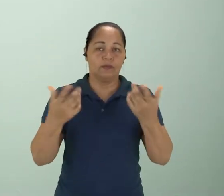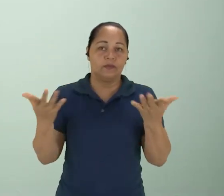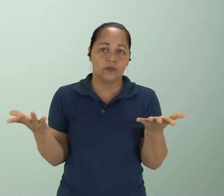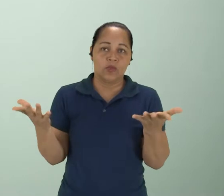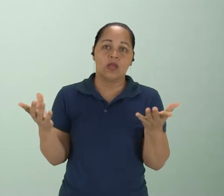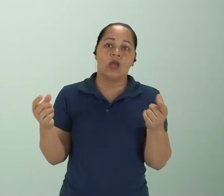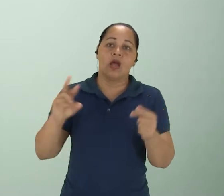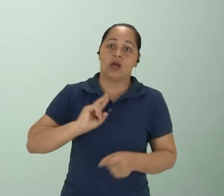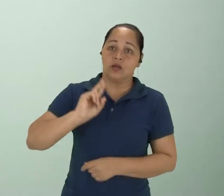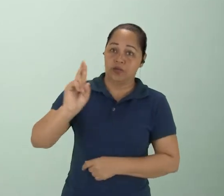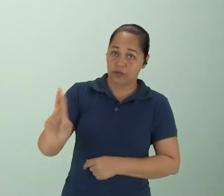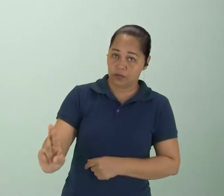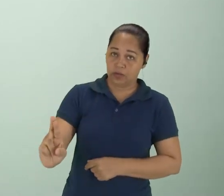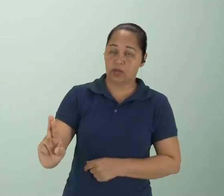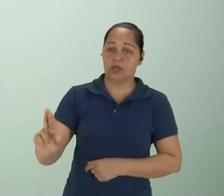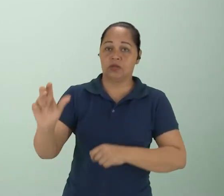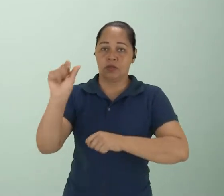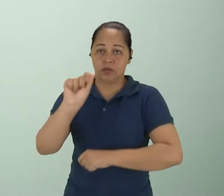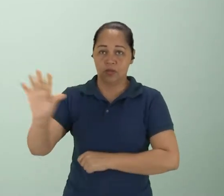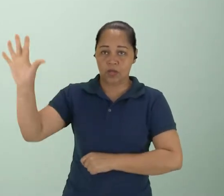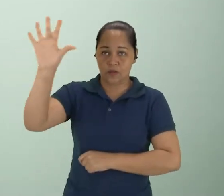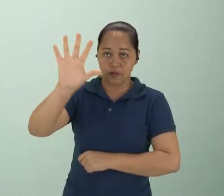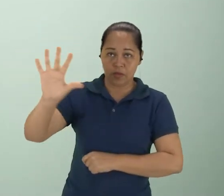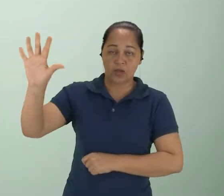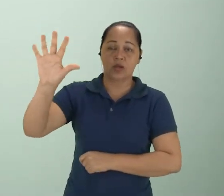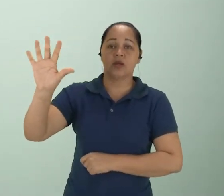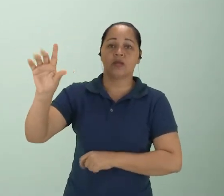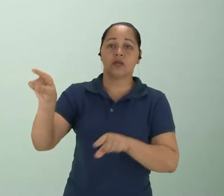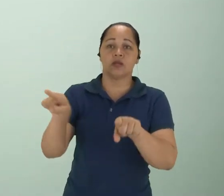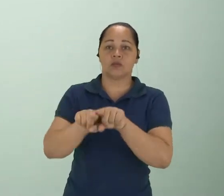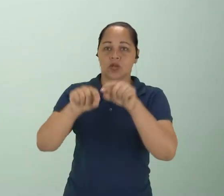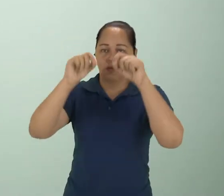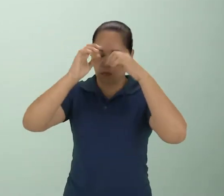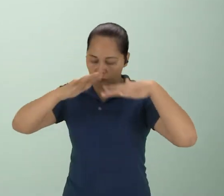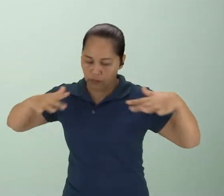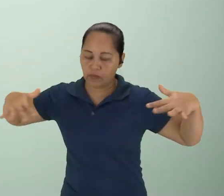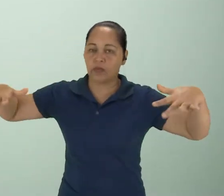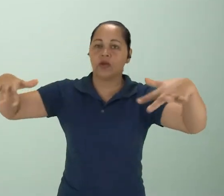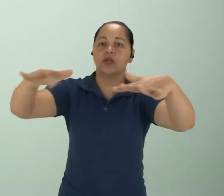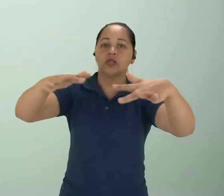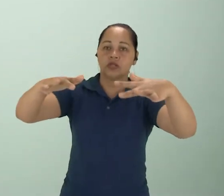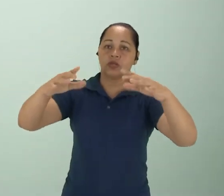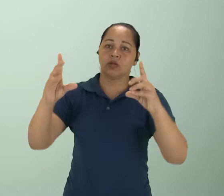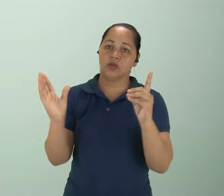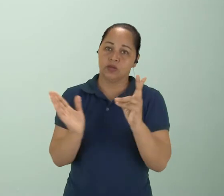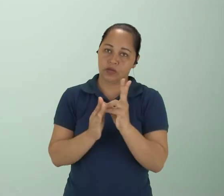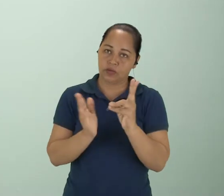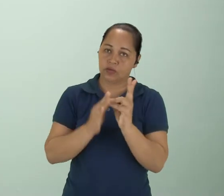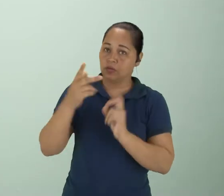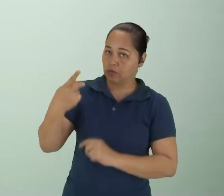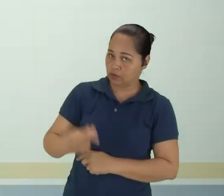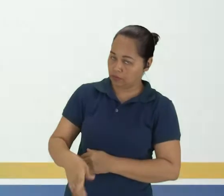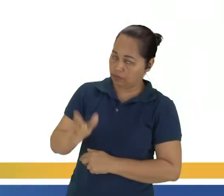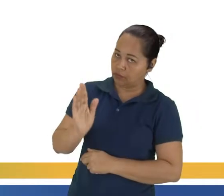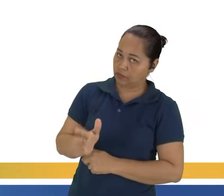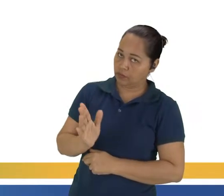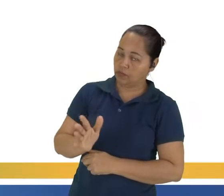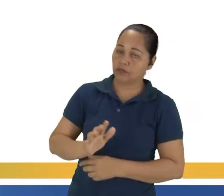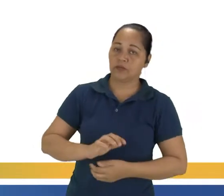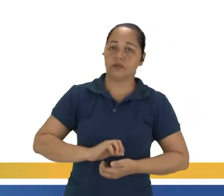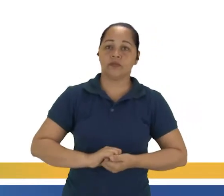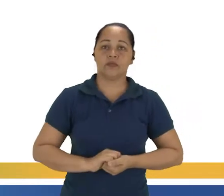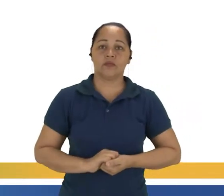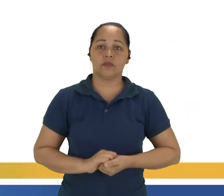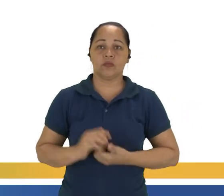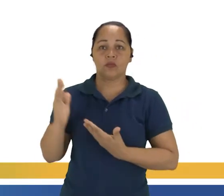a religiosidades africanas, por exemplo, e até mesmo o misticismo indígena que já existia aqui. Continuando aí nosso